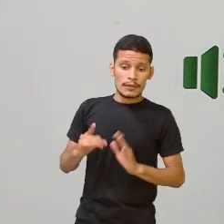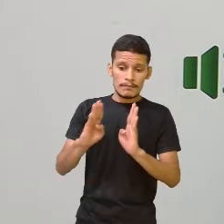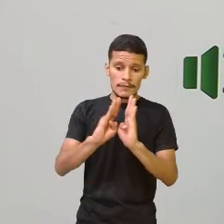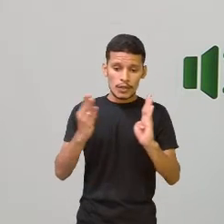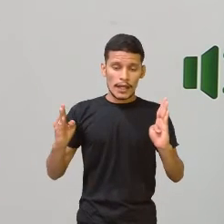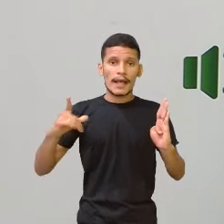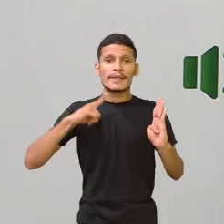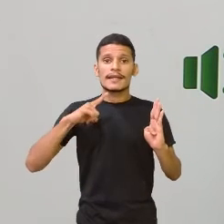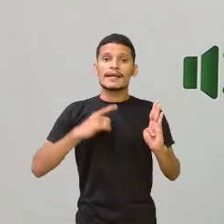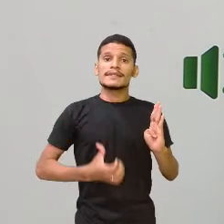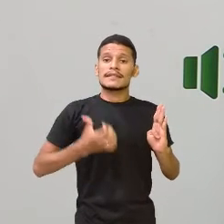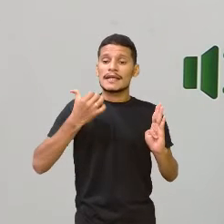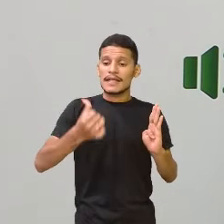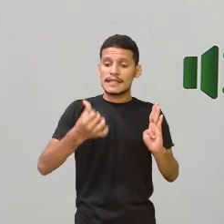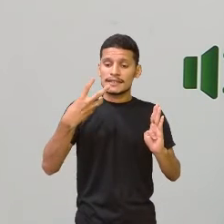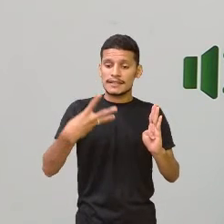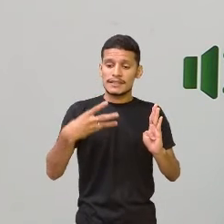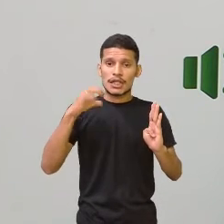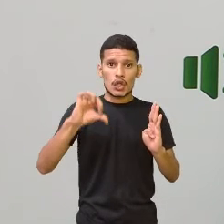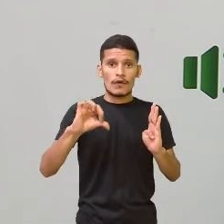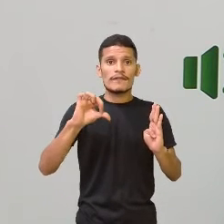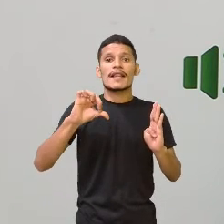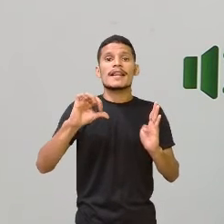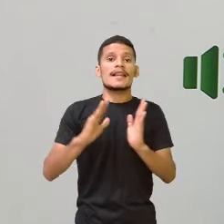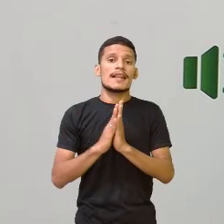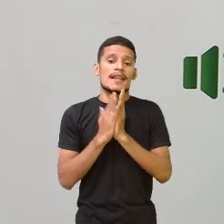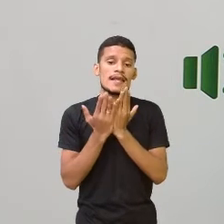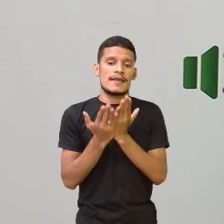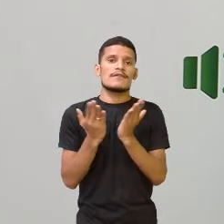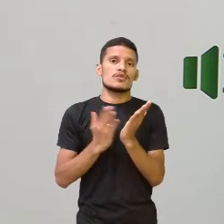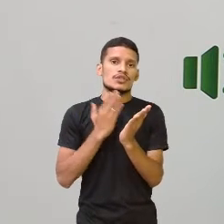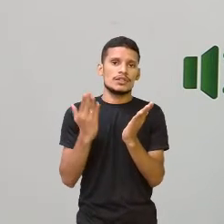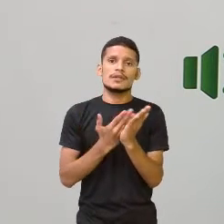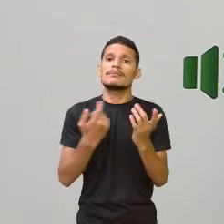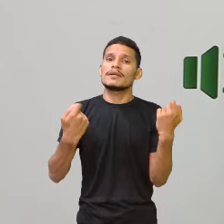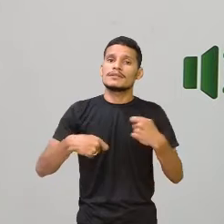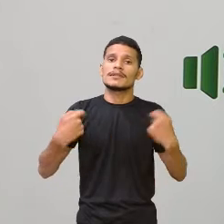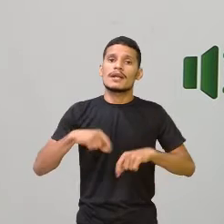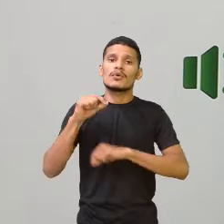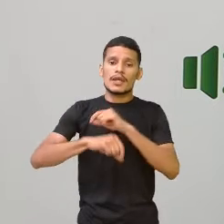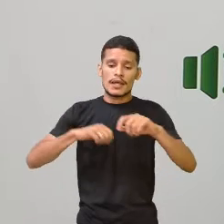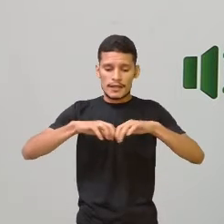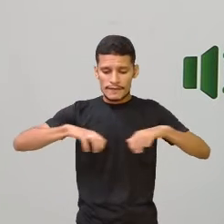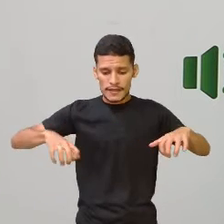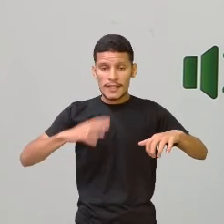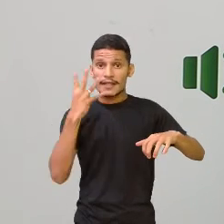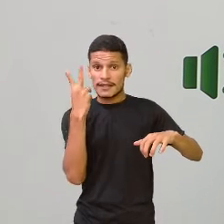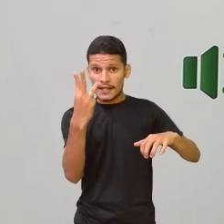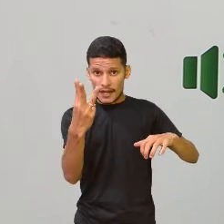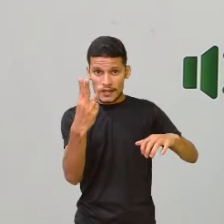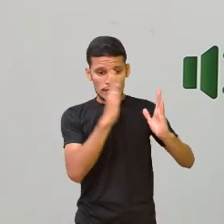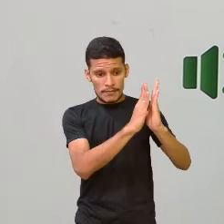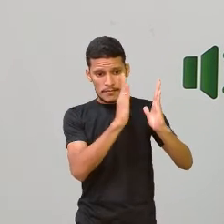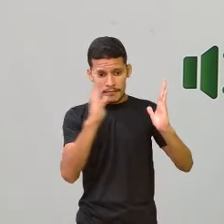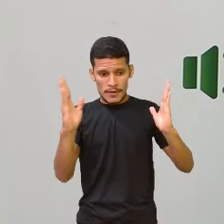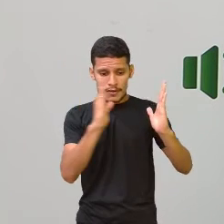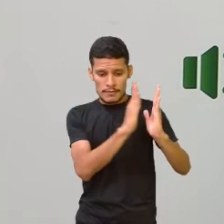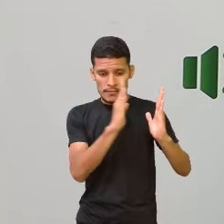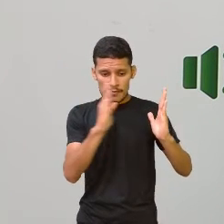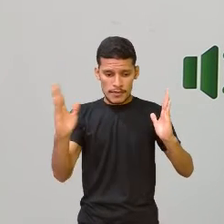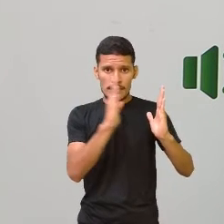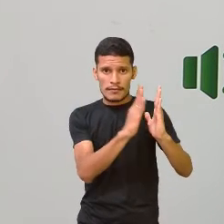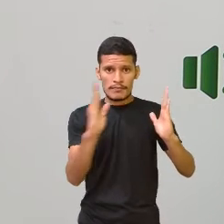biblioteca, tinham 639 livros que precisaram ser divididos em 3 estantes. Com quantos